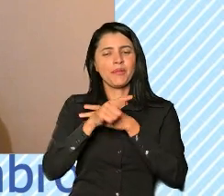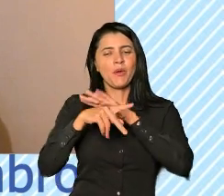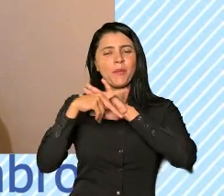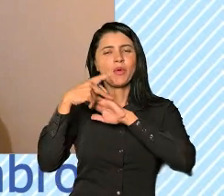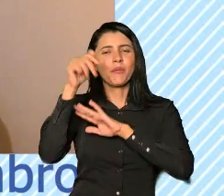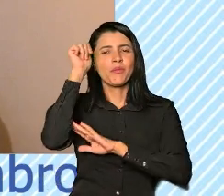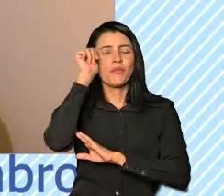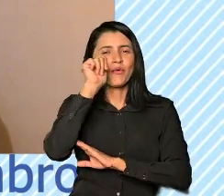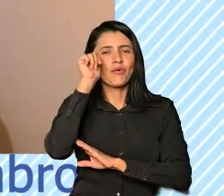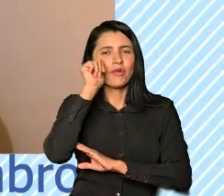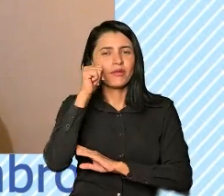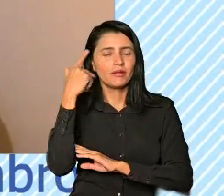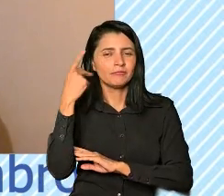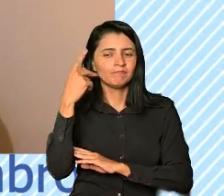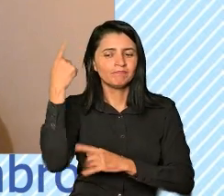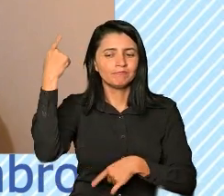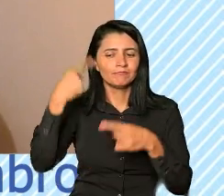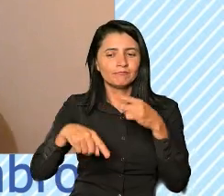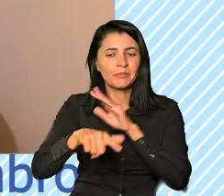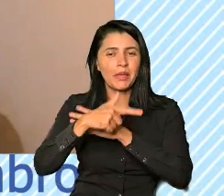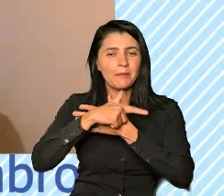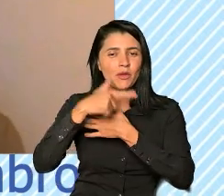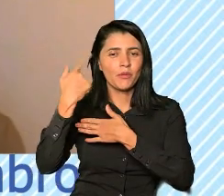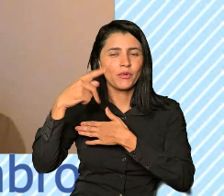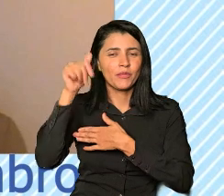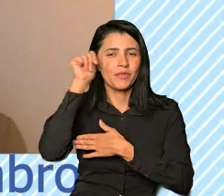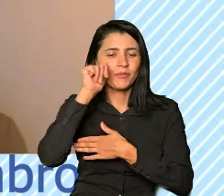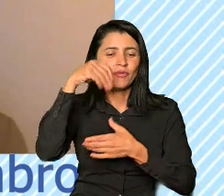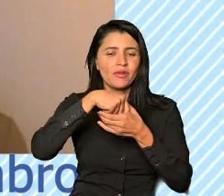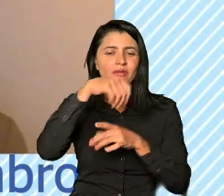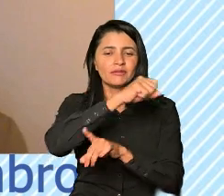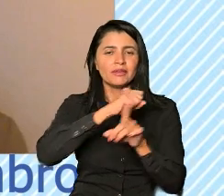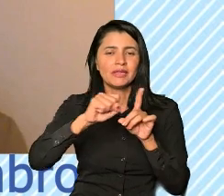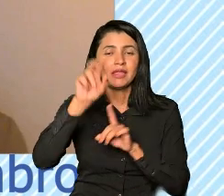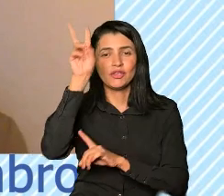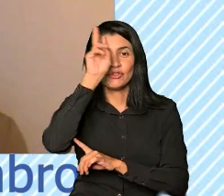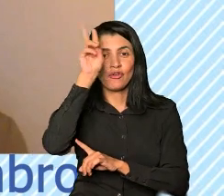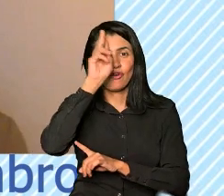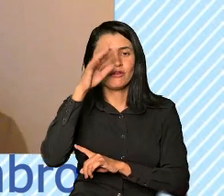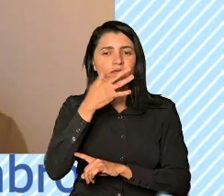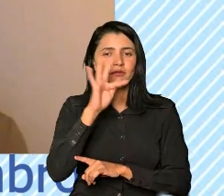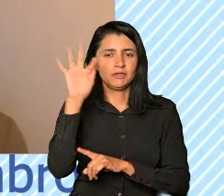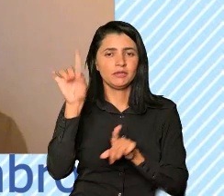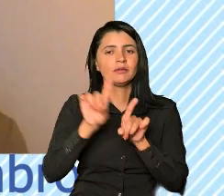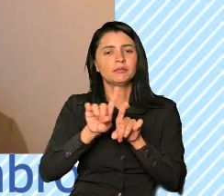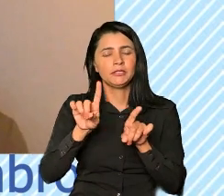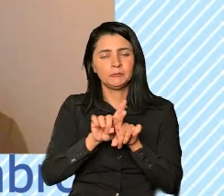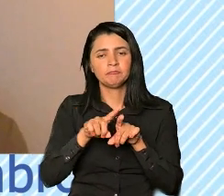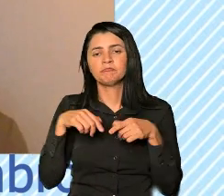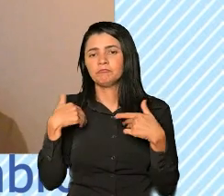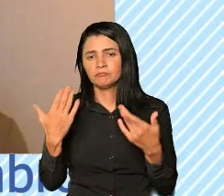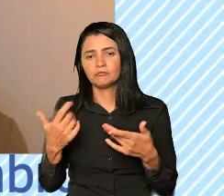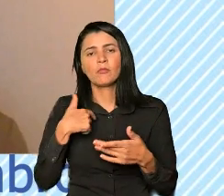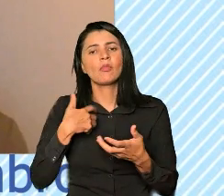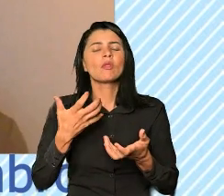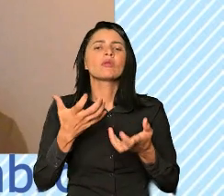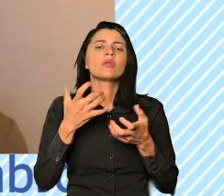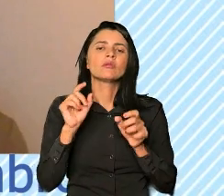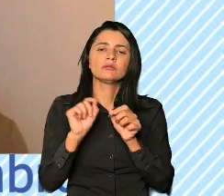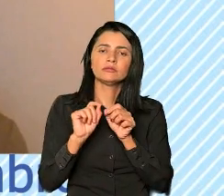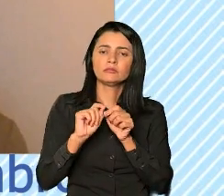mulher, discutir o papel da mulher na sociedade e na história francesa. E daí eu queria fazer, assim,